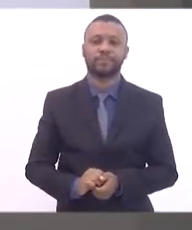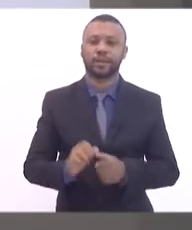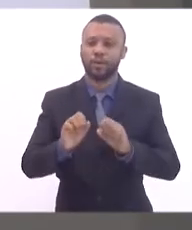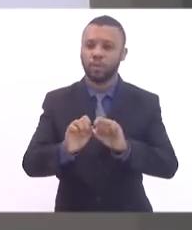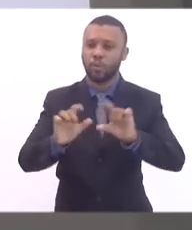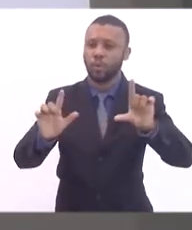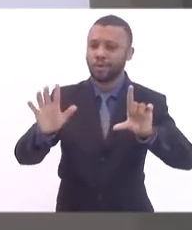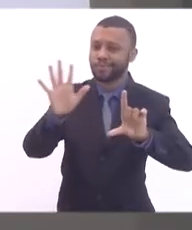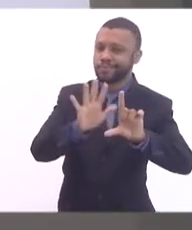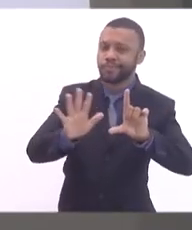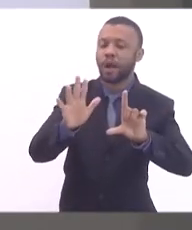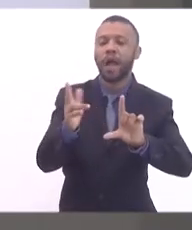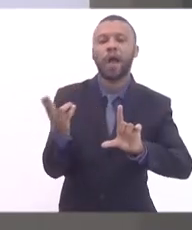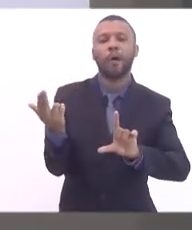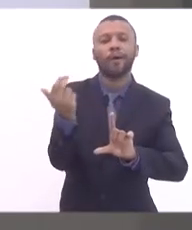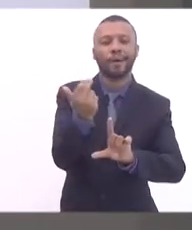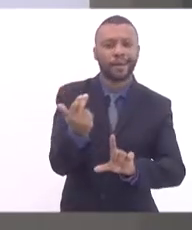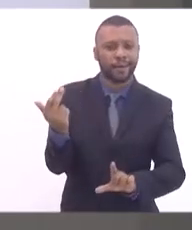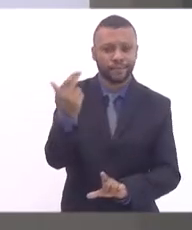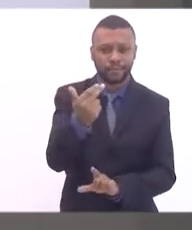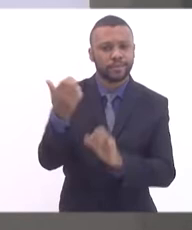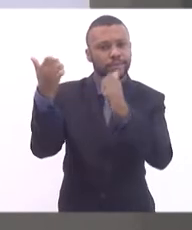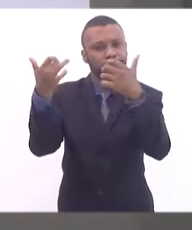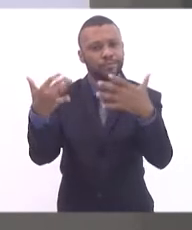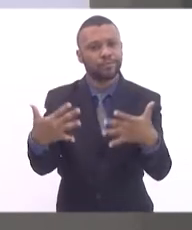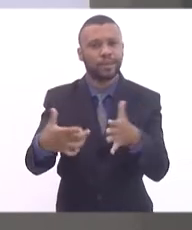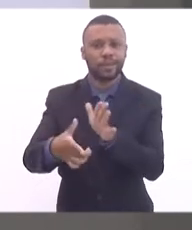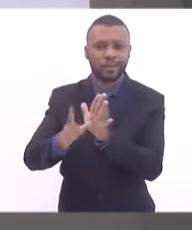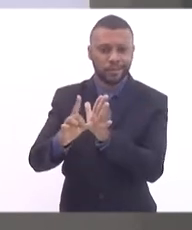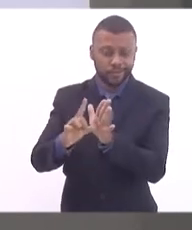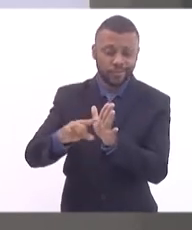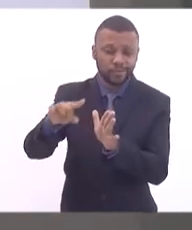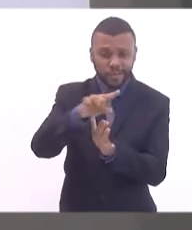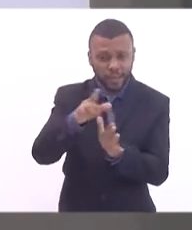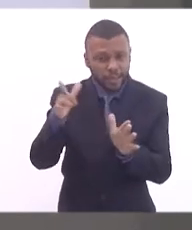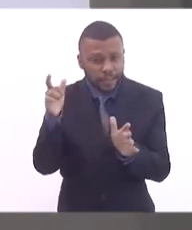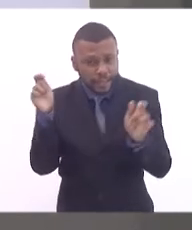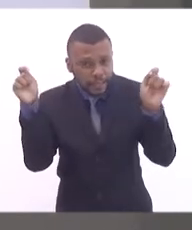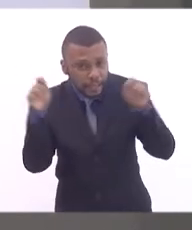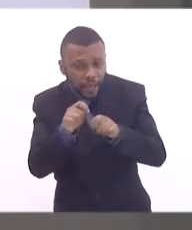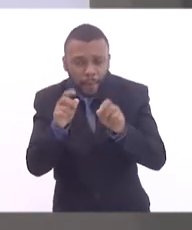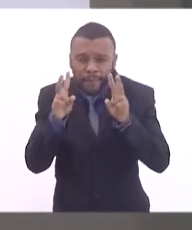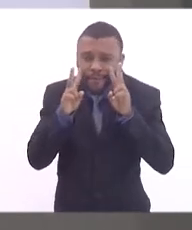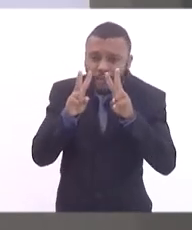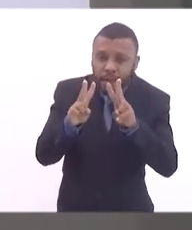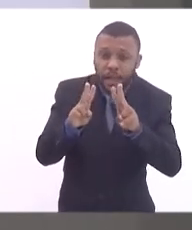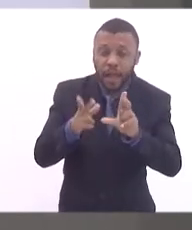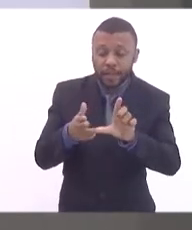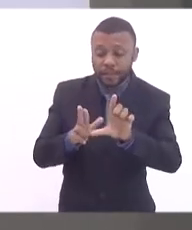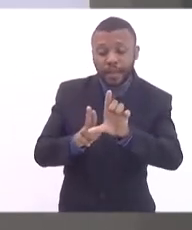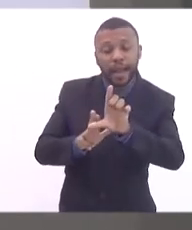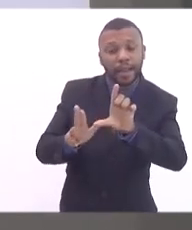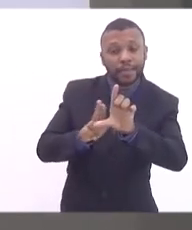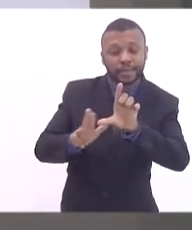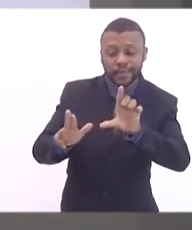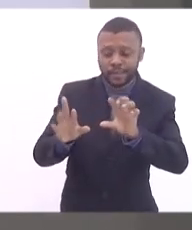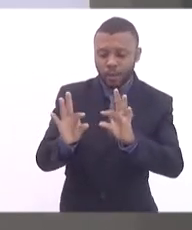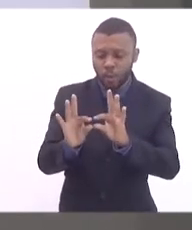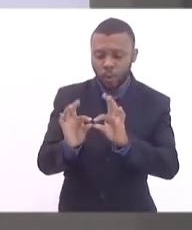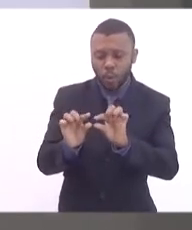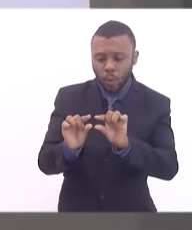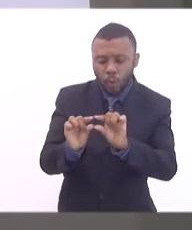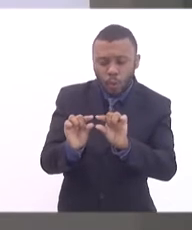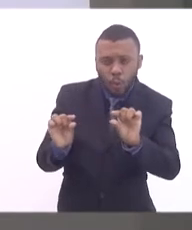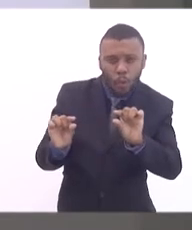que eu tava falando você está bem visível o ele acho que a legenda ficou um pouquinho não ficou muito legível